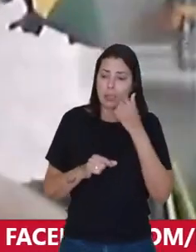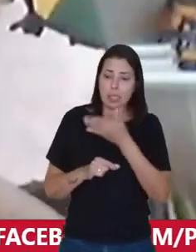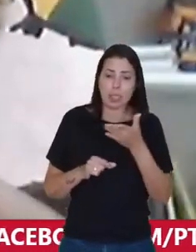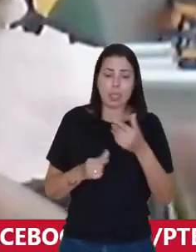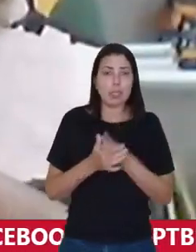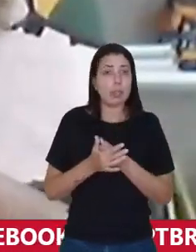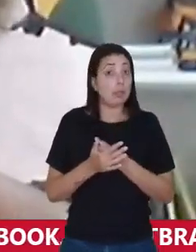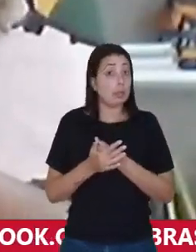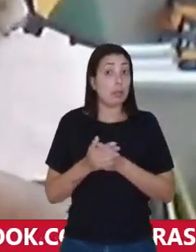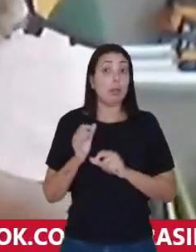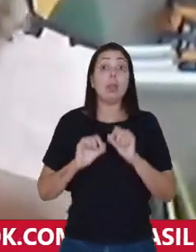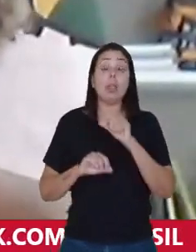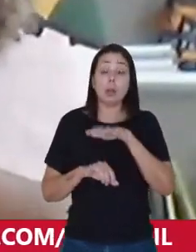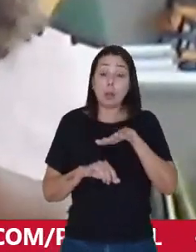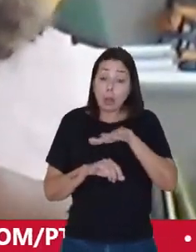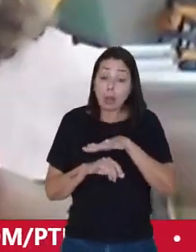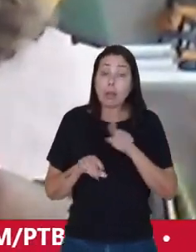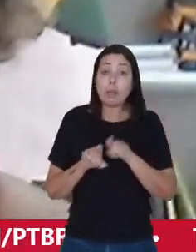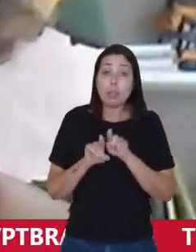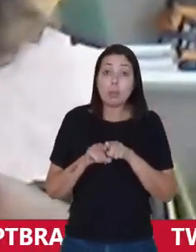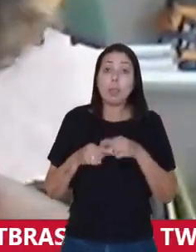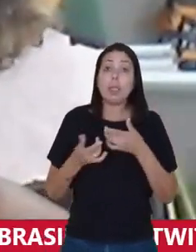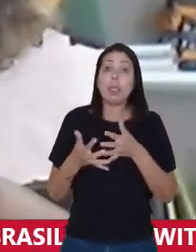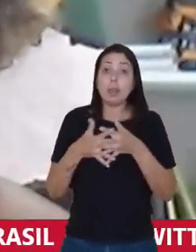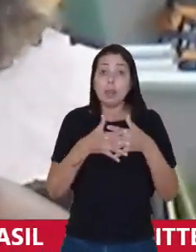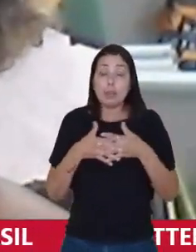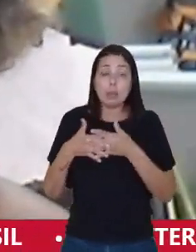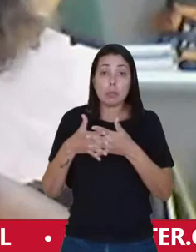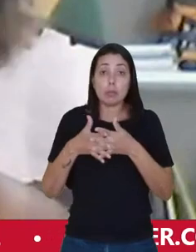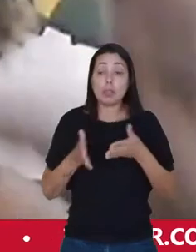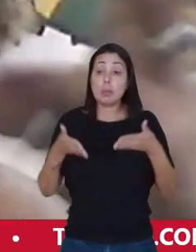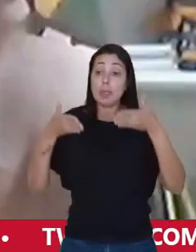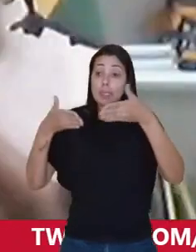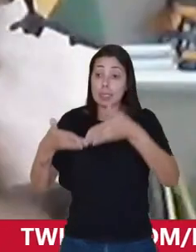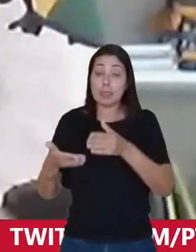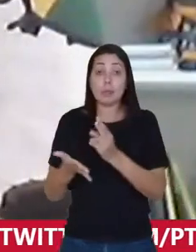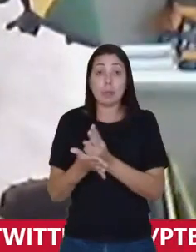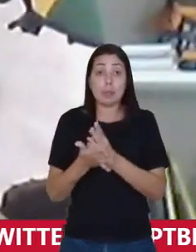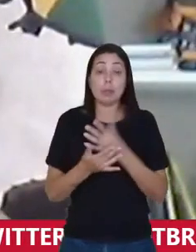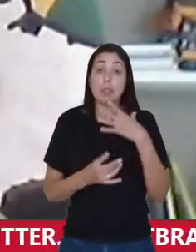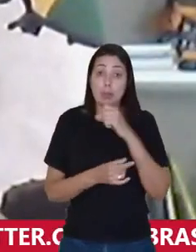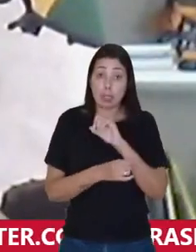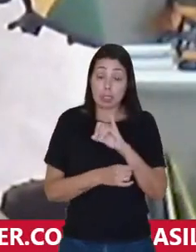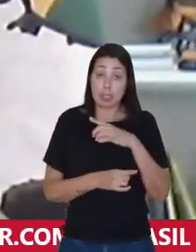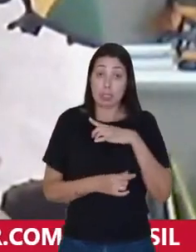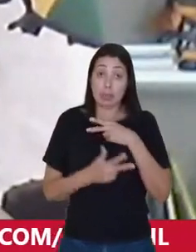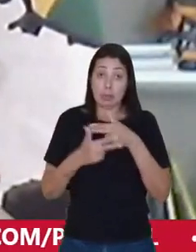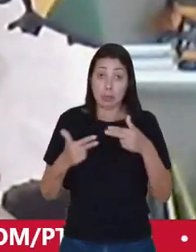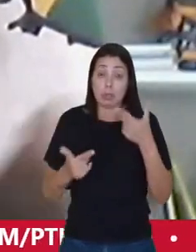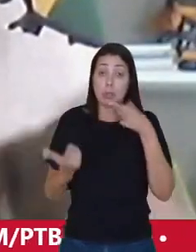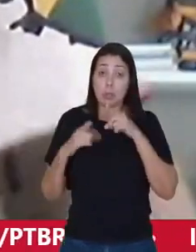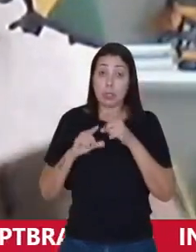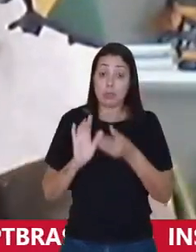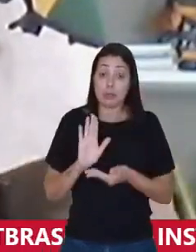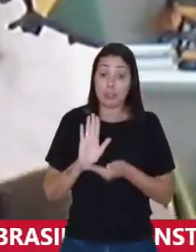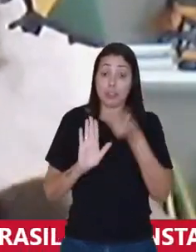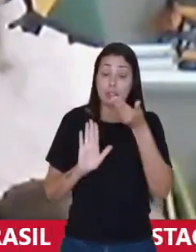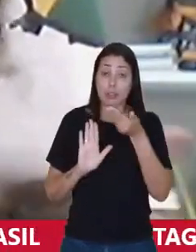geograficamente ou mensurar. O território também é esse complexo de pertencimento. Então, eu acho que se tem uma coisa que conseguiram tirar